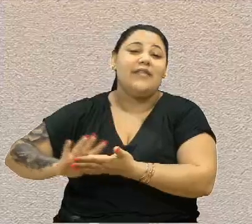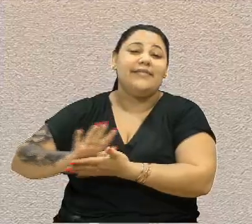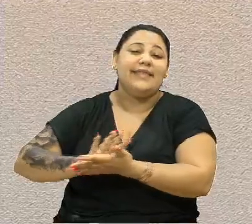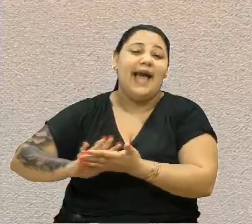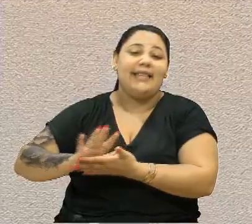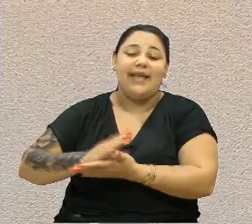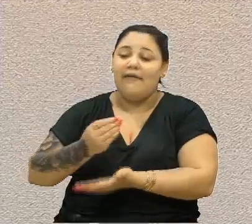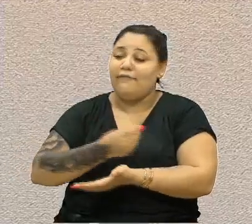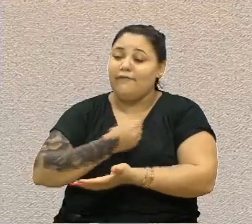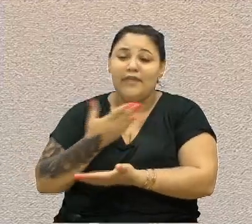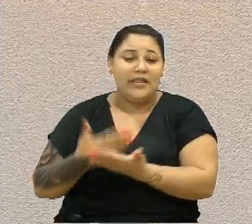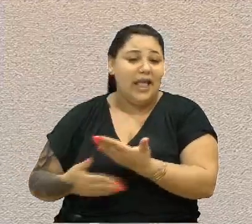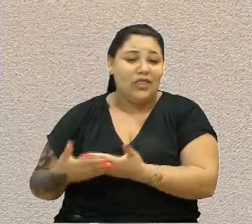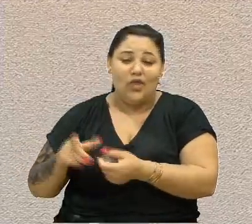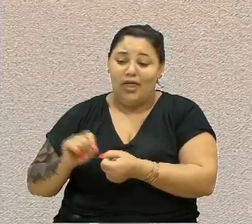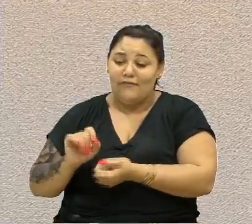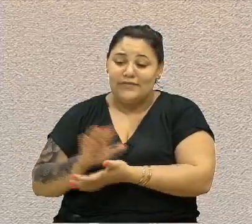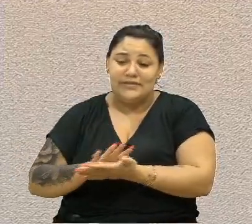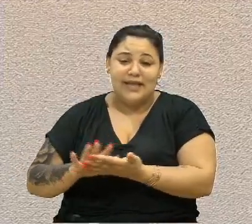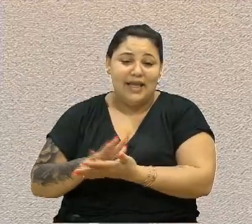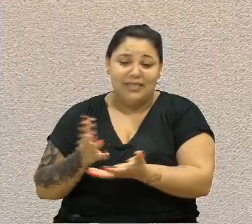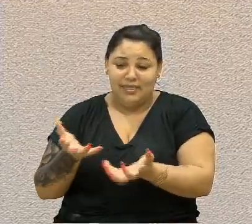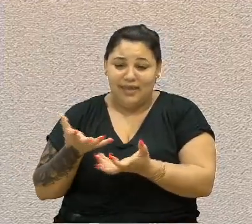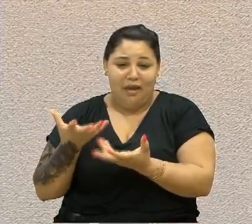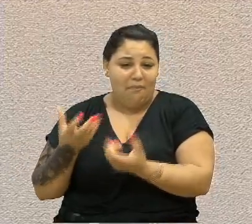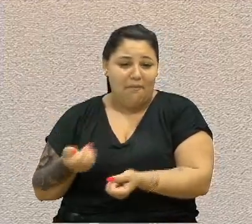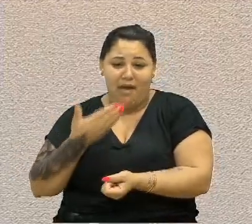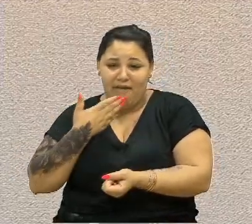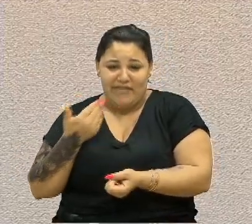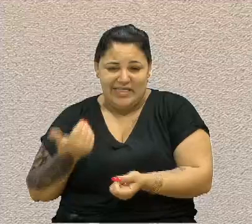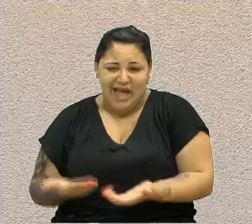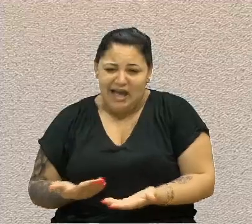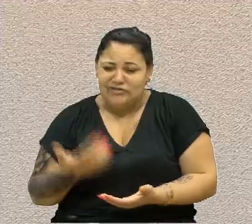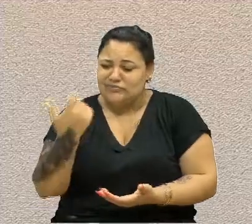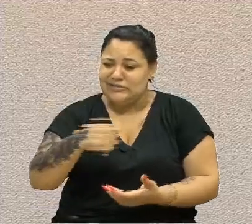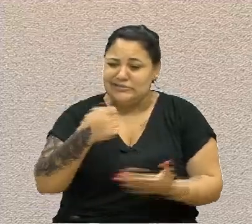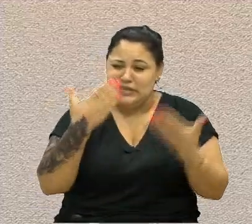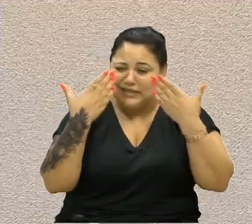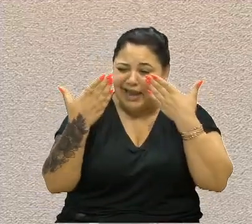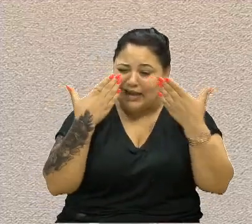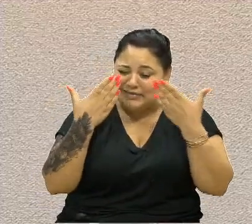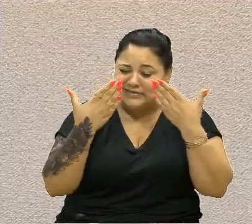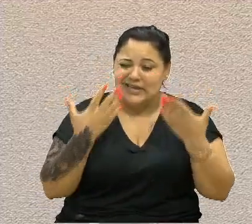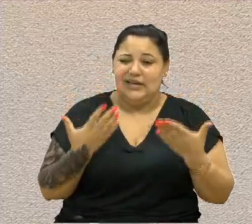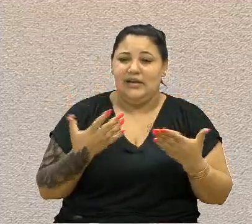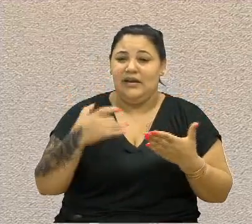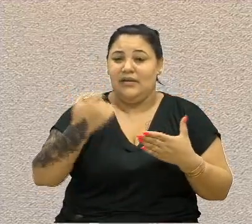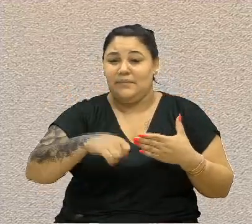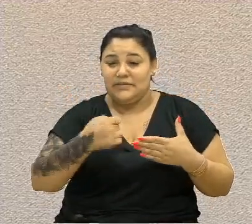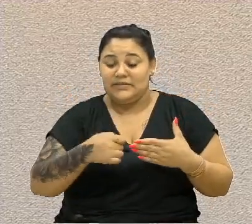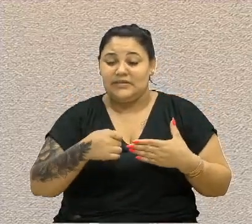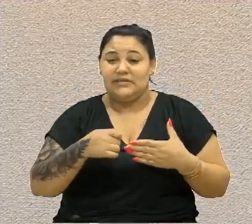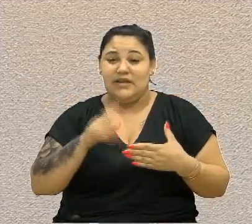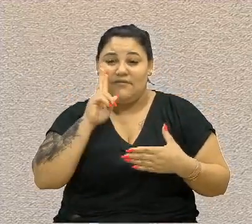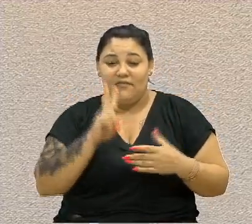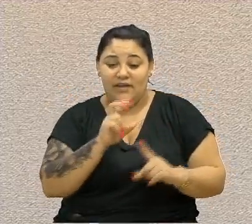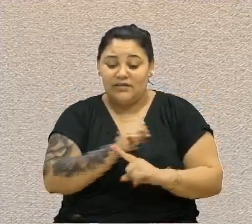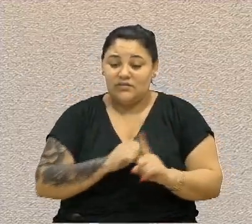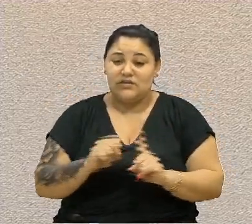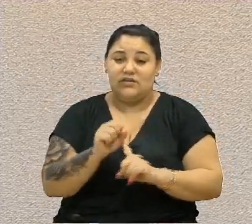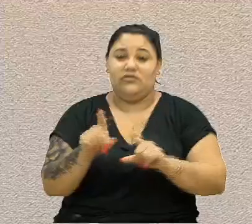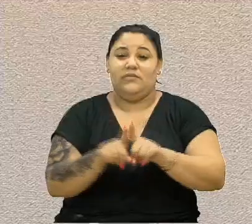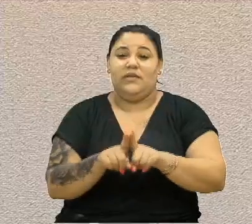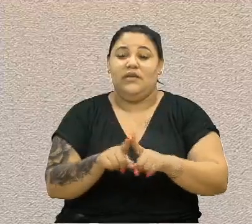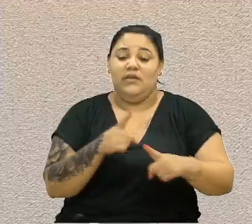ganhar? Talvez é isso que a gente tem que analisar e é isso que tem que ser terminado na nossa sociedade.